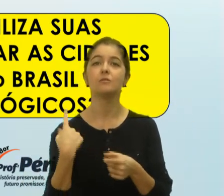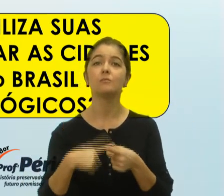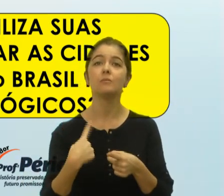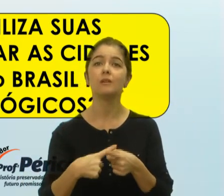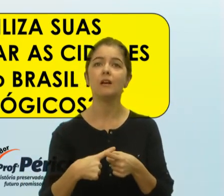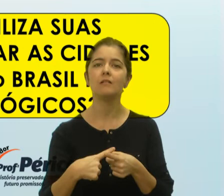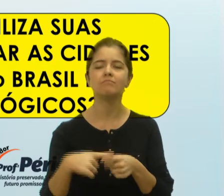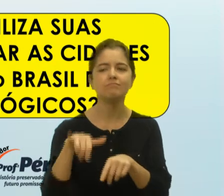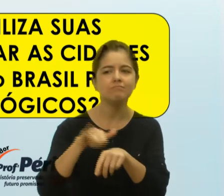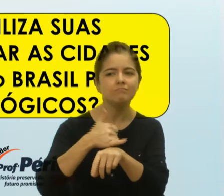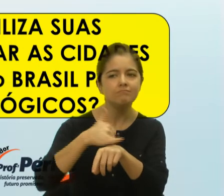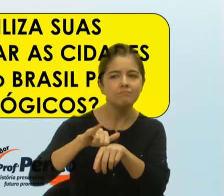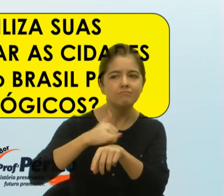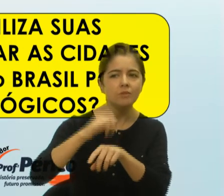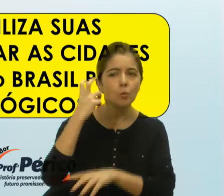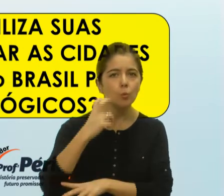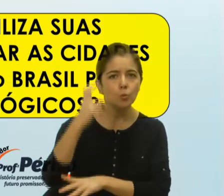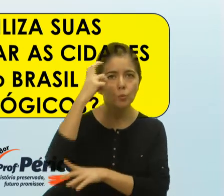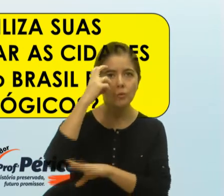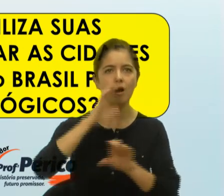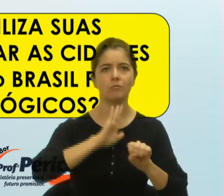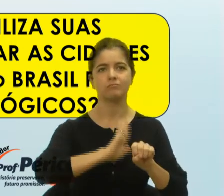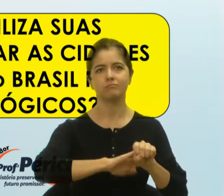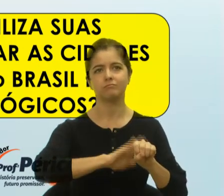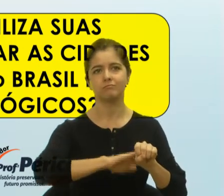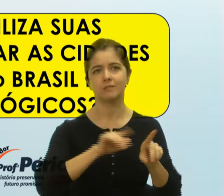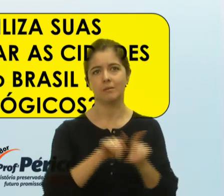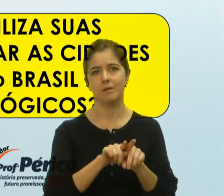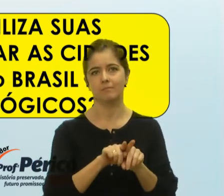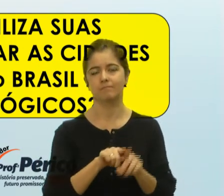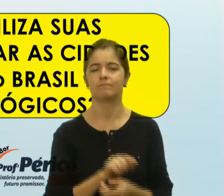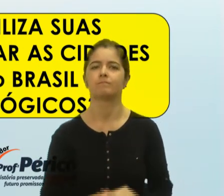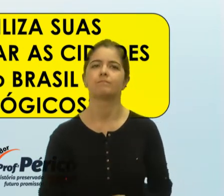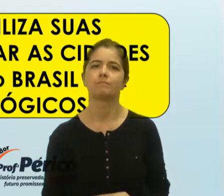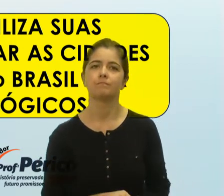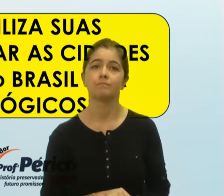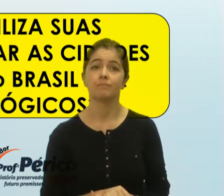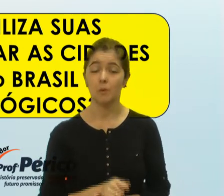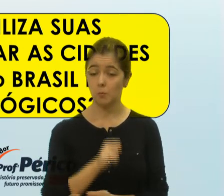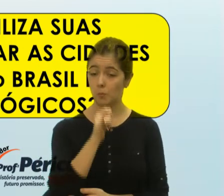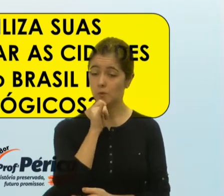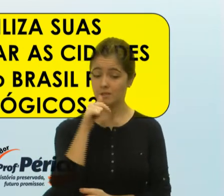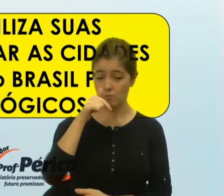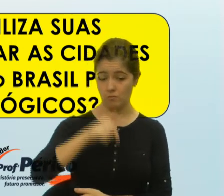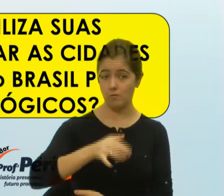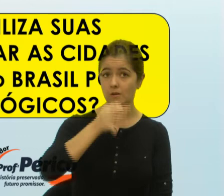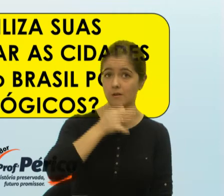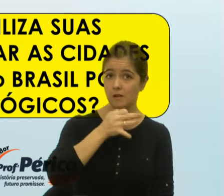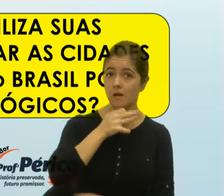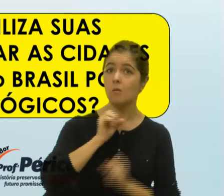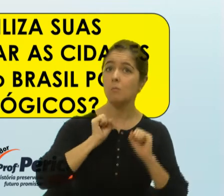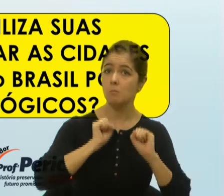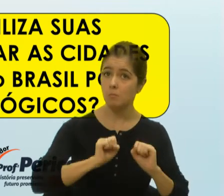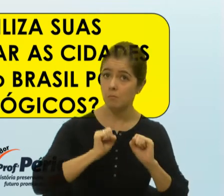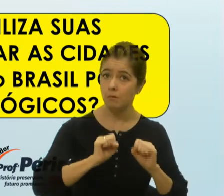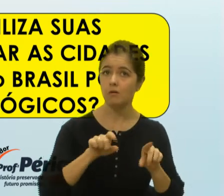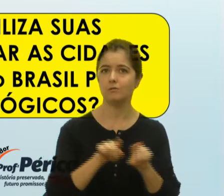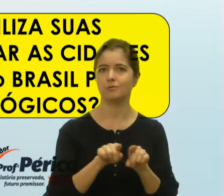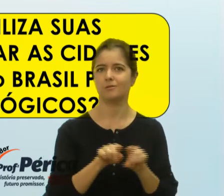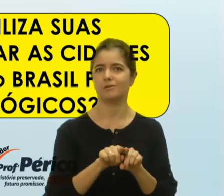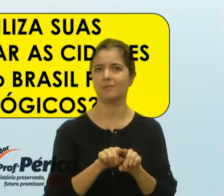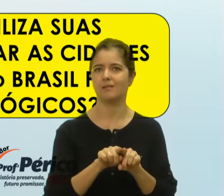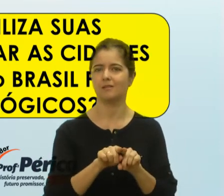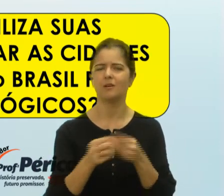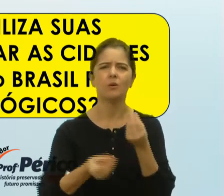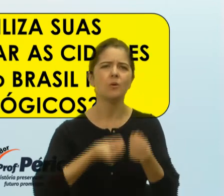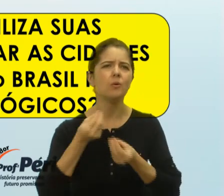meios culturais e ideológicos. Como nós, Caxias do Sul, podemos nos colocar perante